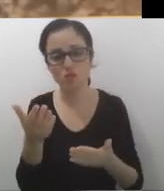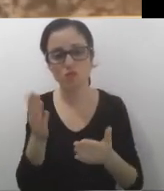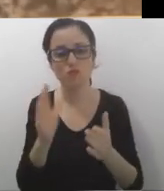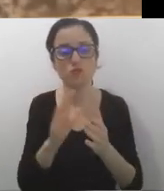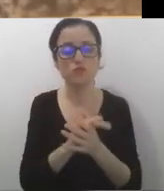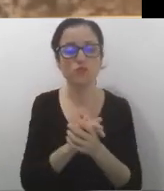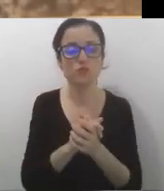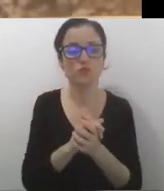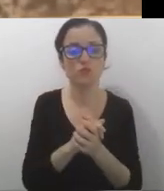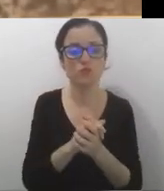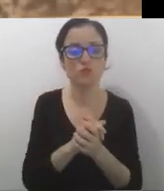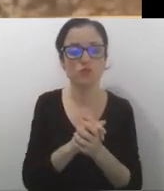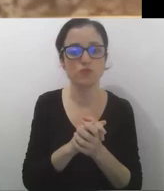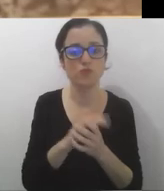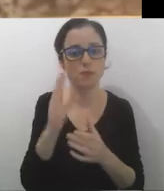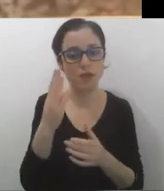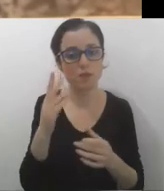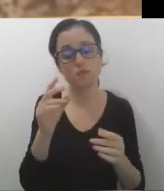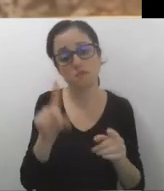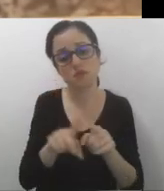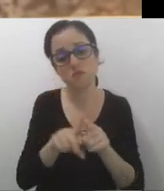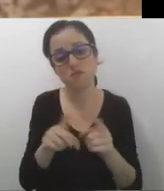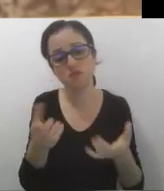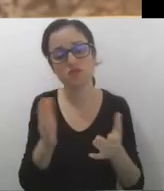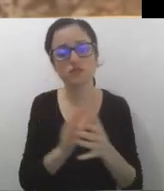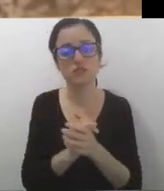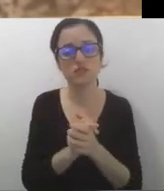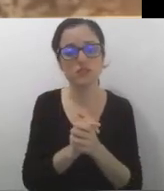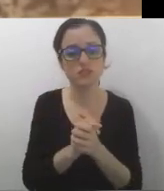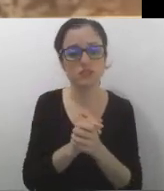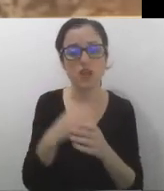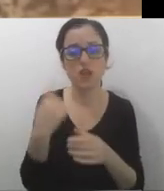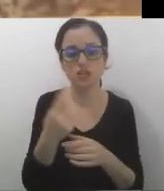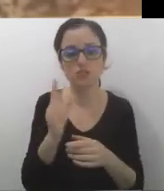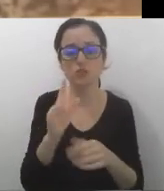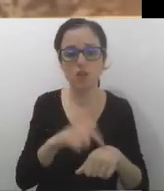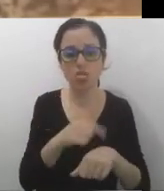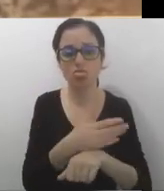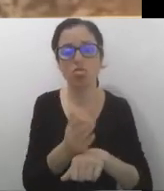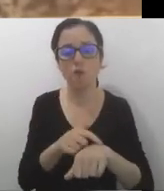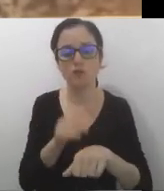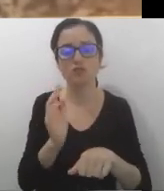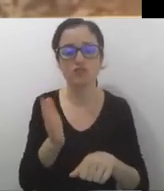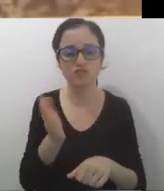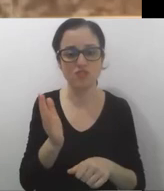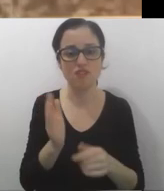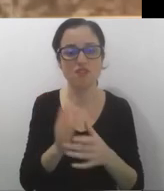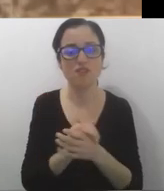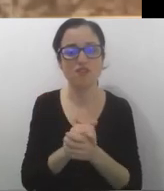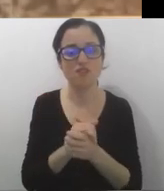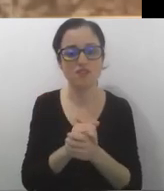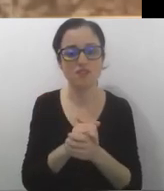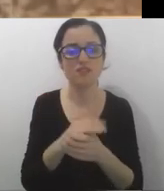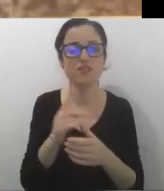no horário, nós vamos então encerrar a conversa de agora e todo